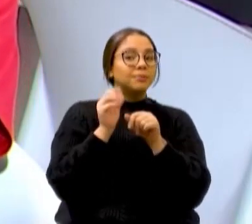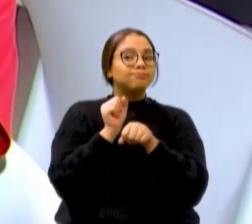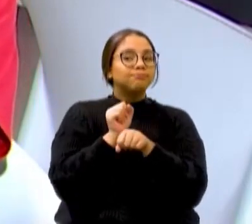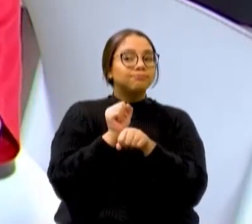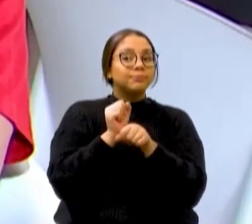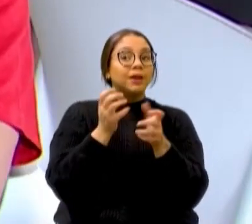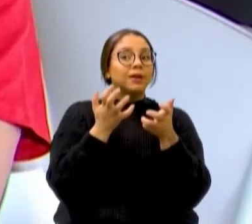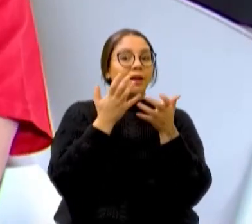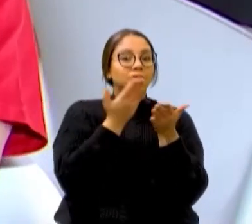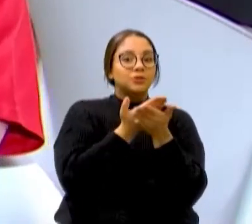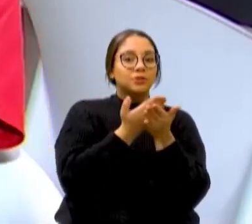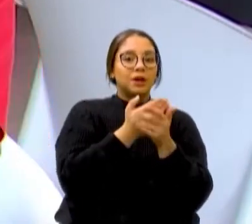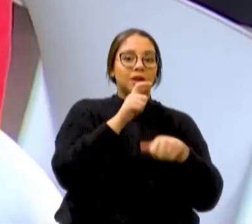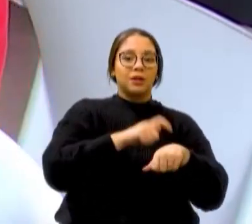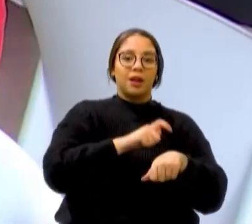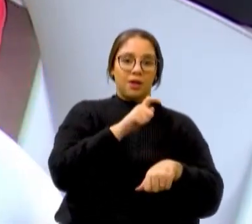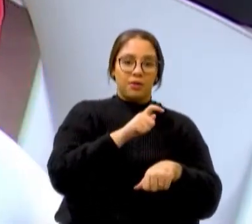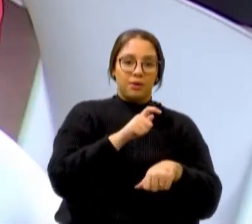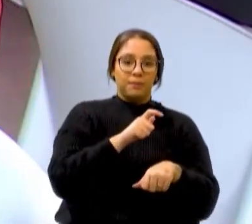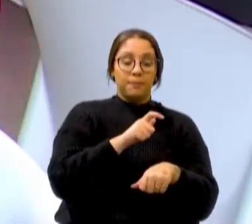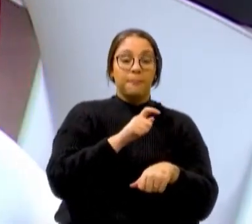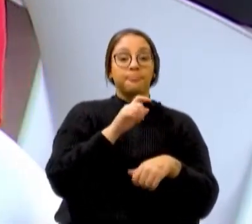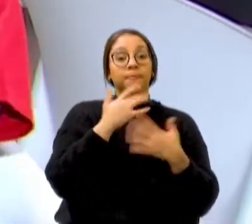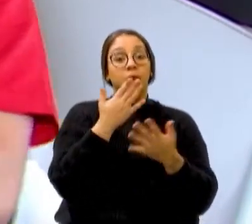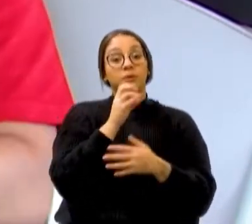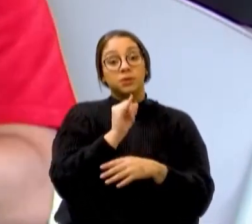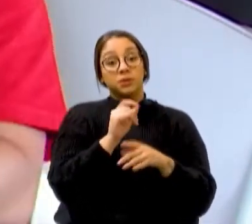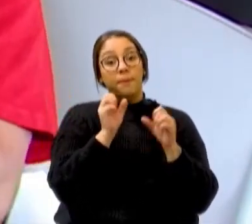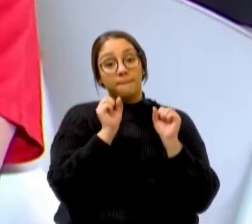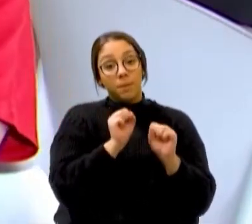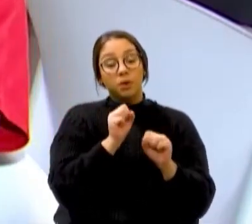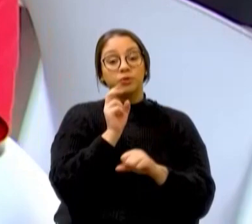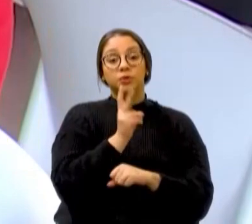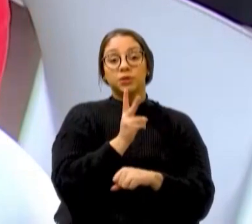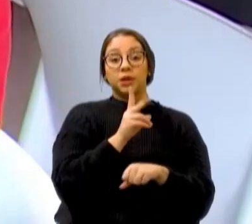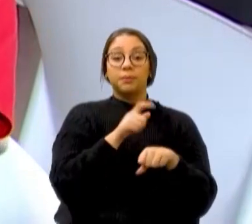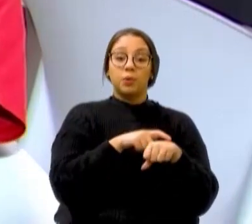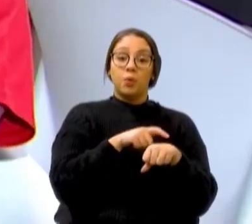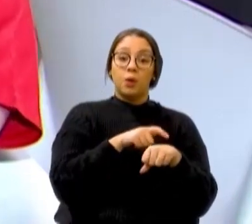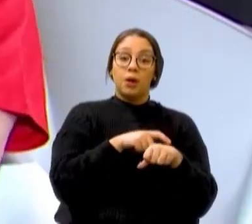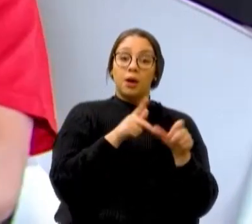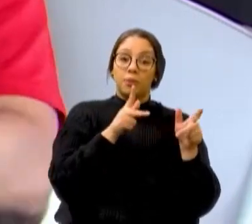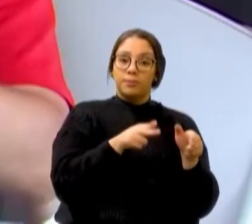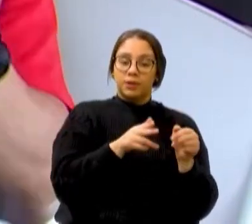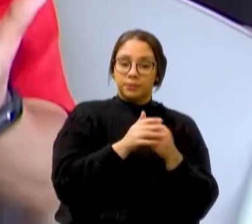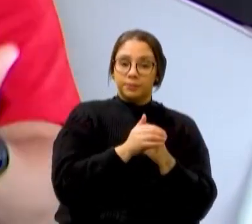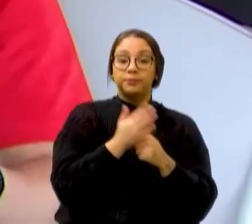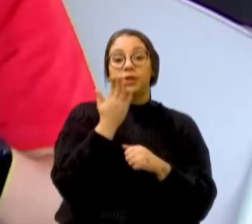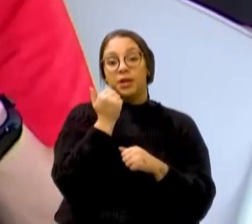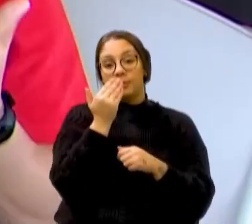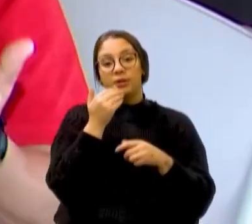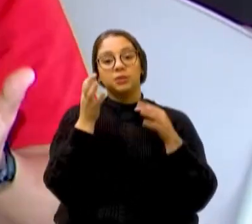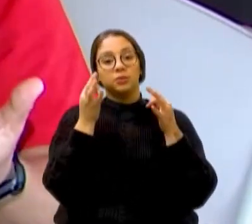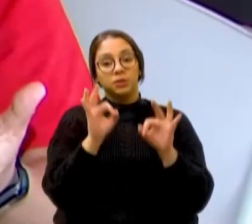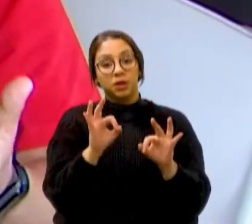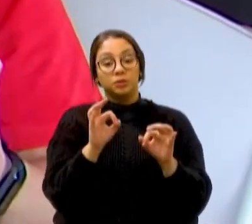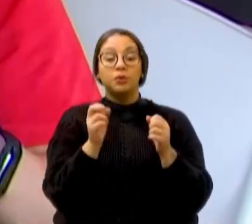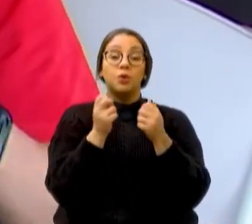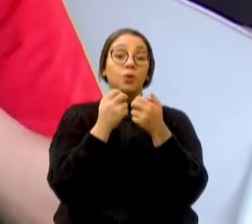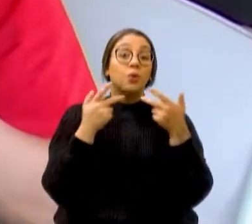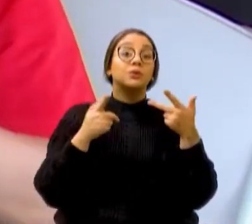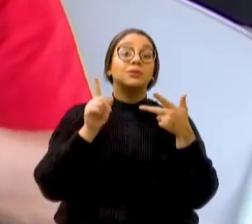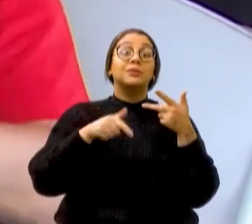ali já estivesse esperando que você fosse estudar naquele momento. Então, se puder, seguir sempre o mesmo horário. Lembrando,